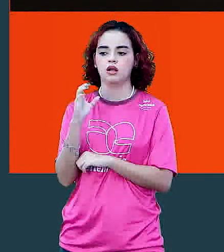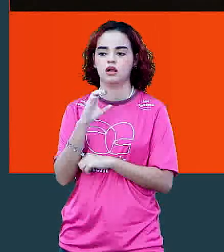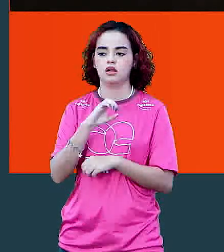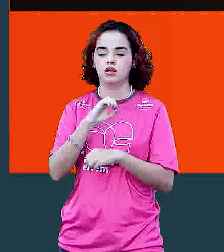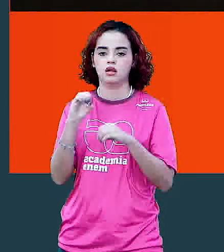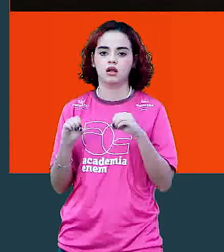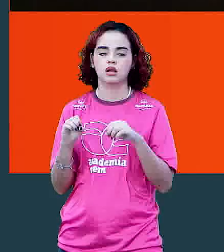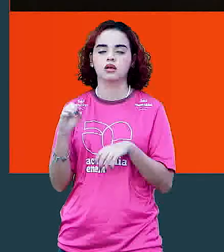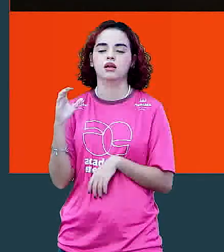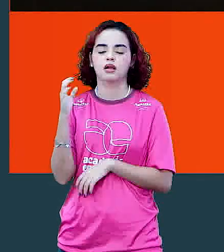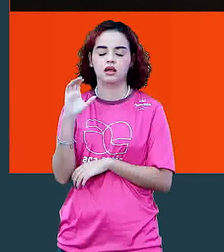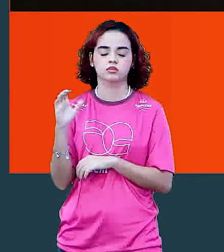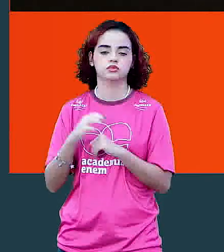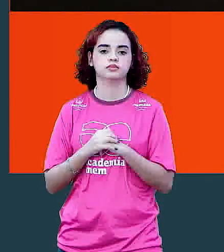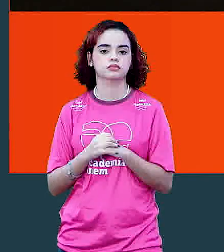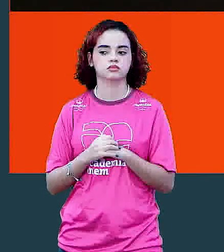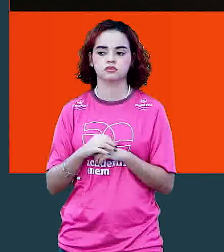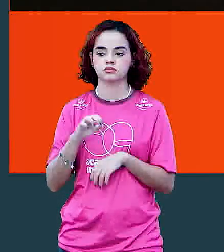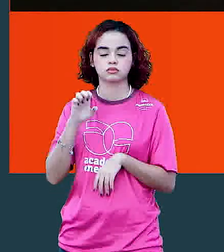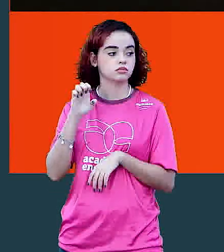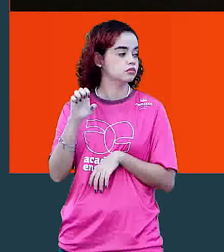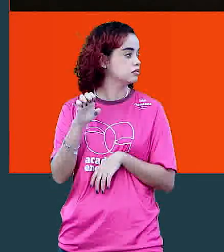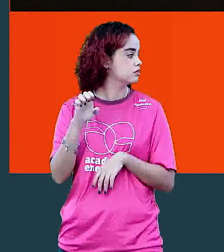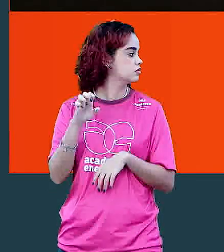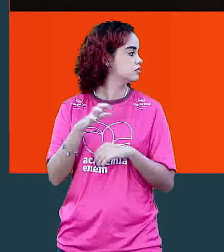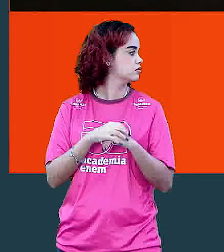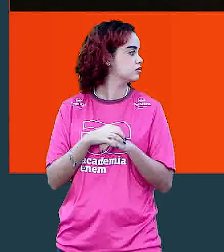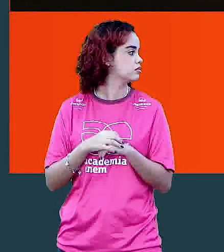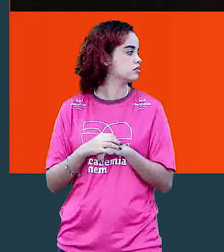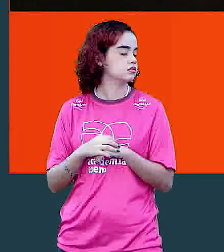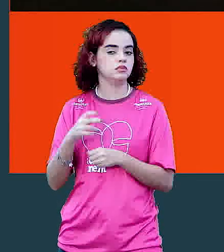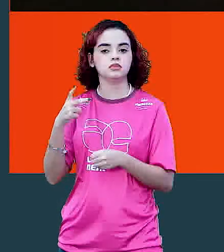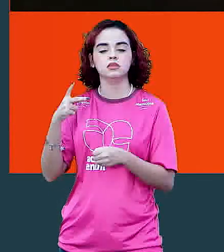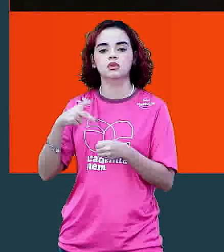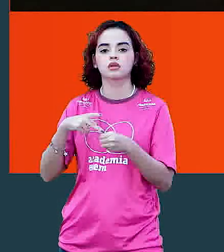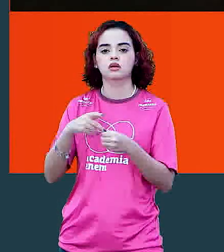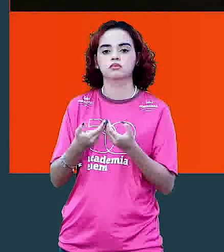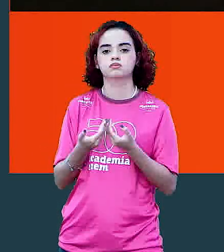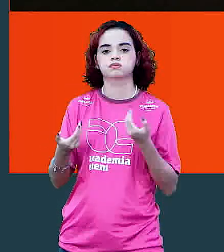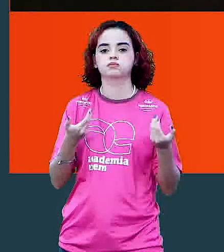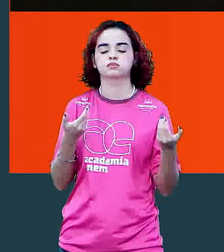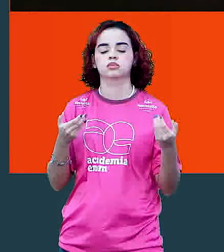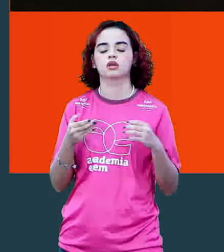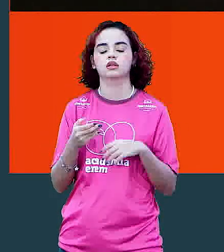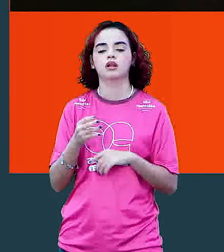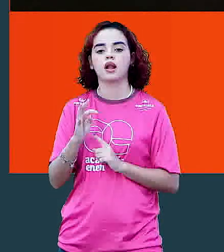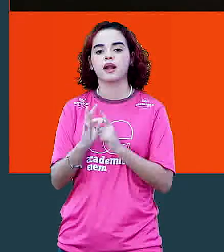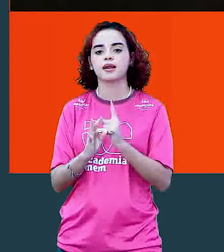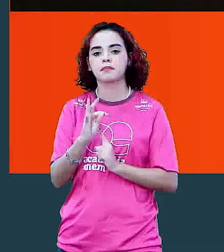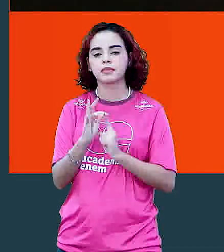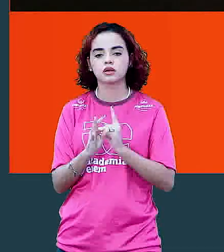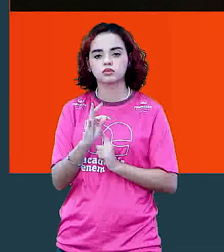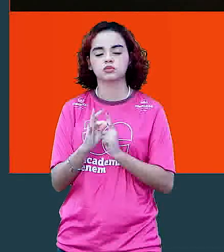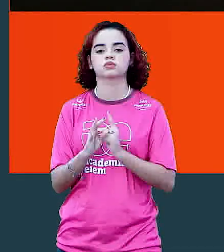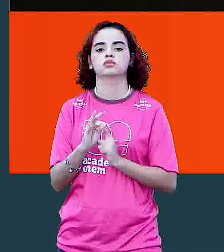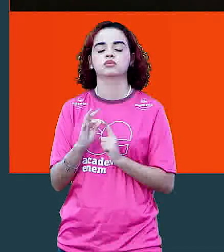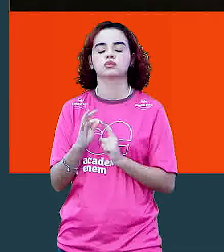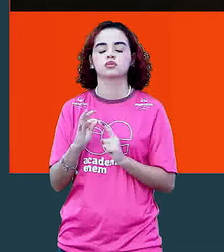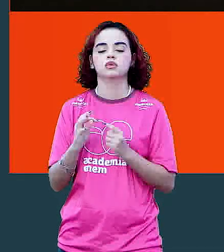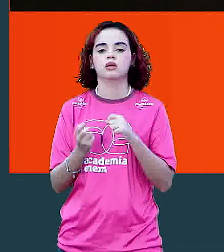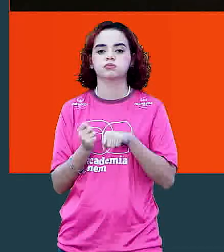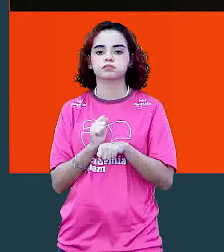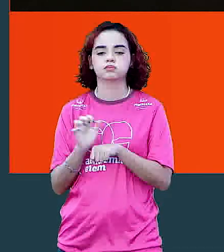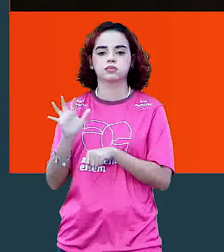separado em frações de acordo com o tamanho da cadeia carbônica e, consequentemente, com a sua temperatura de